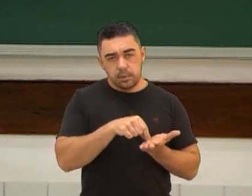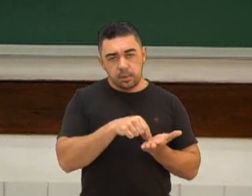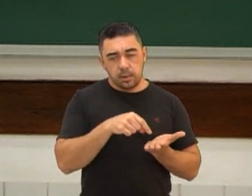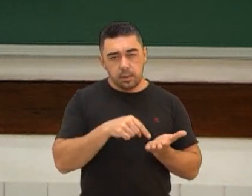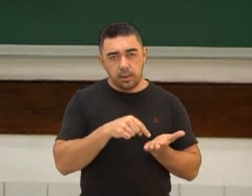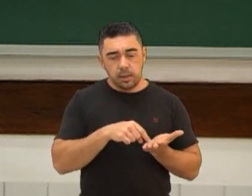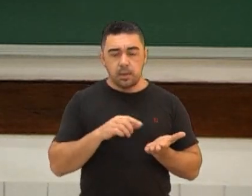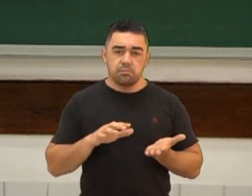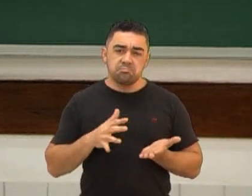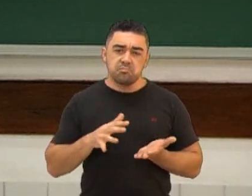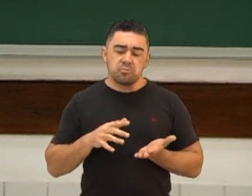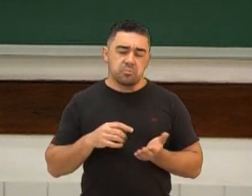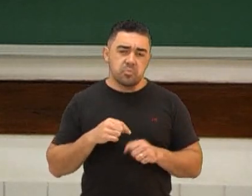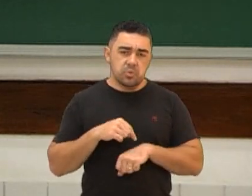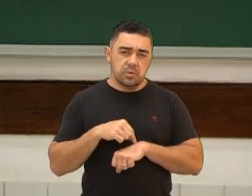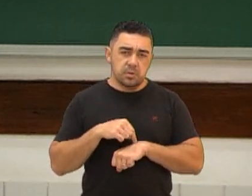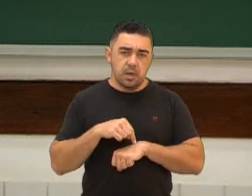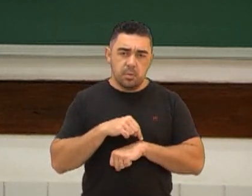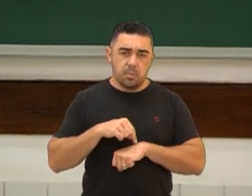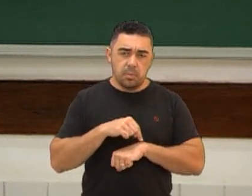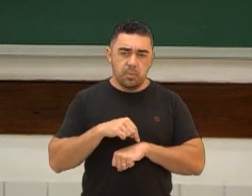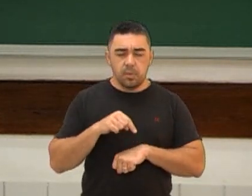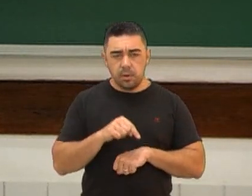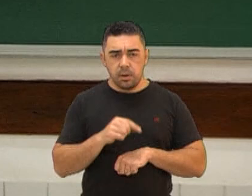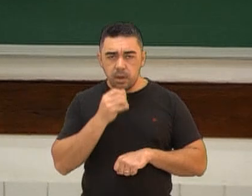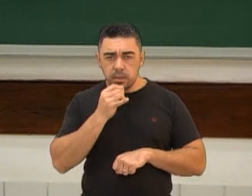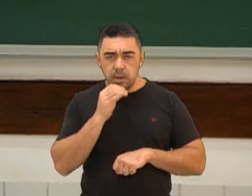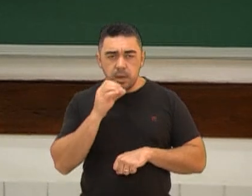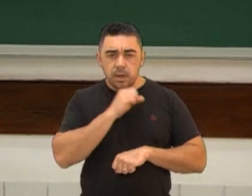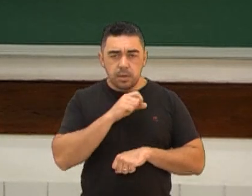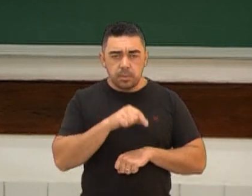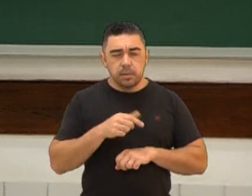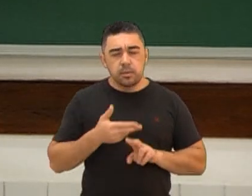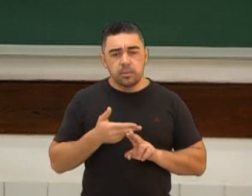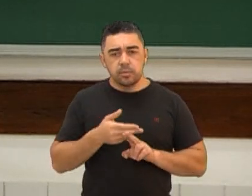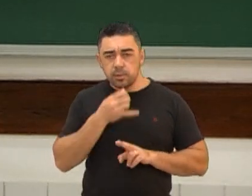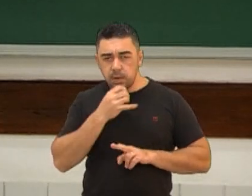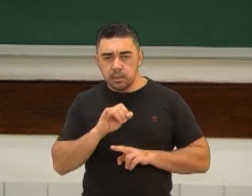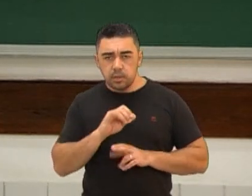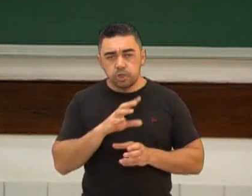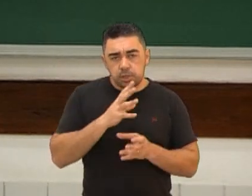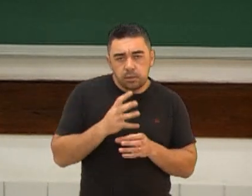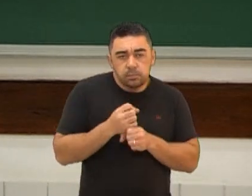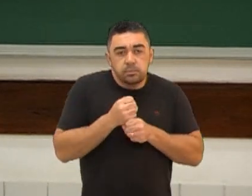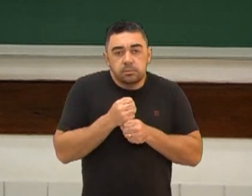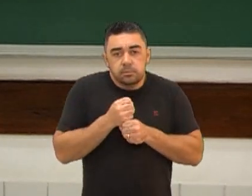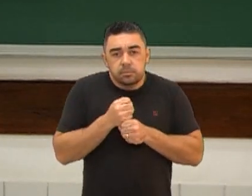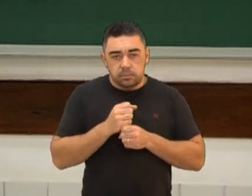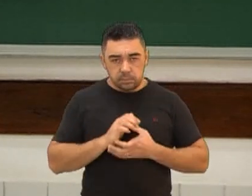fonte temporária ali de tensão para você usar em algum dispositivo, tá?